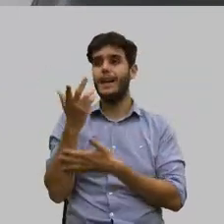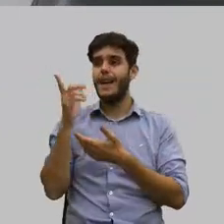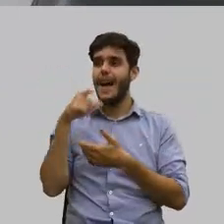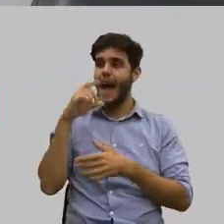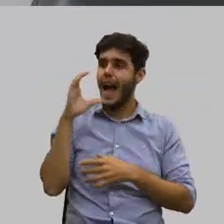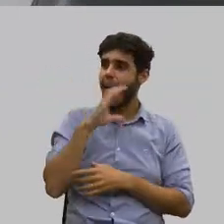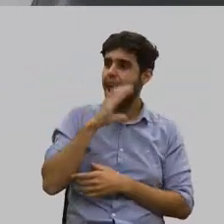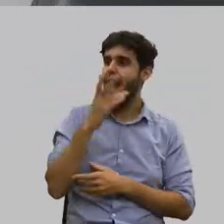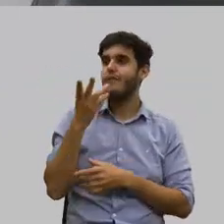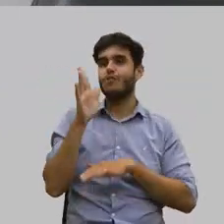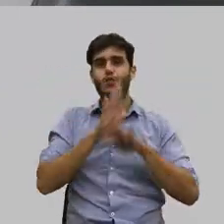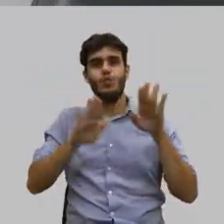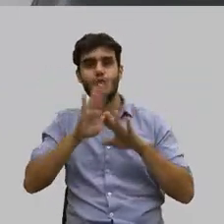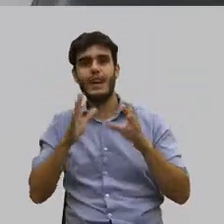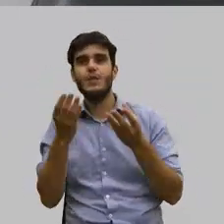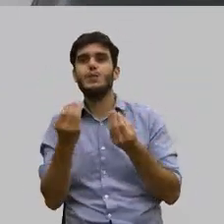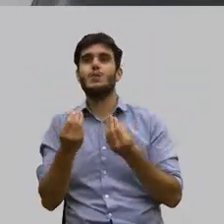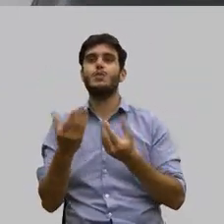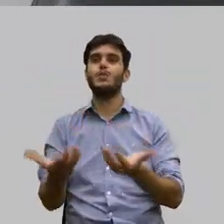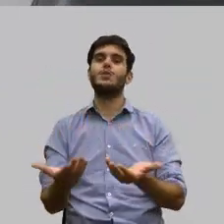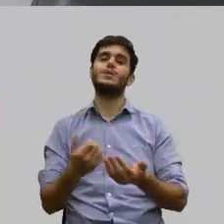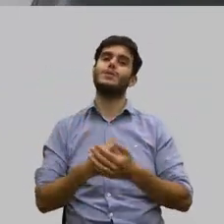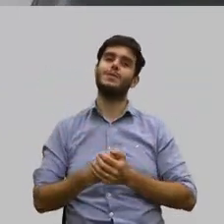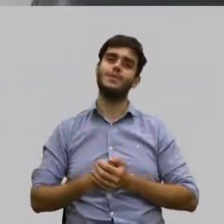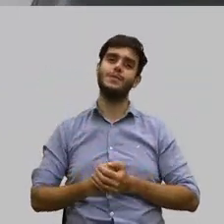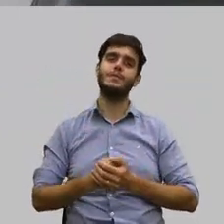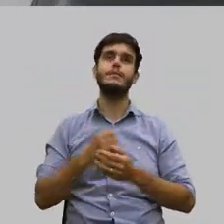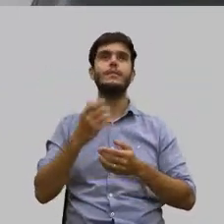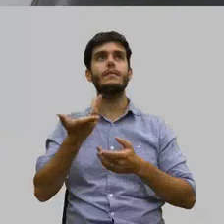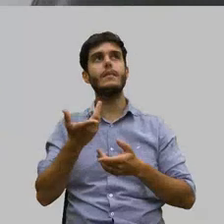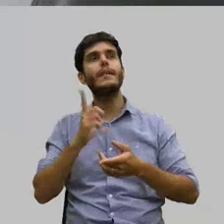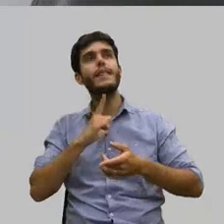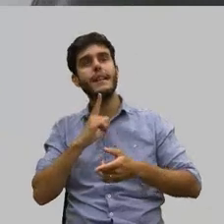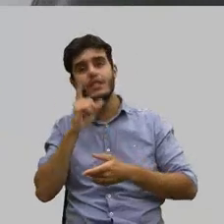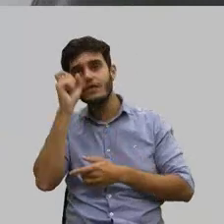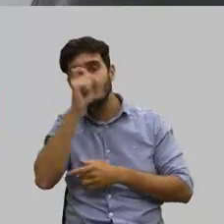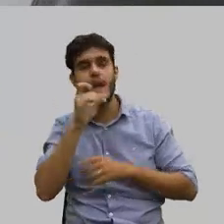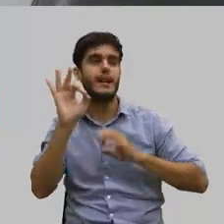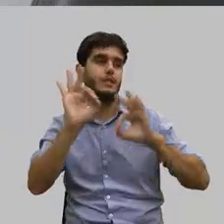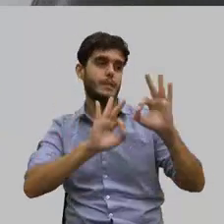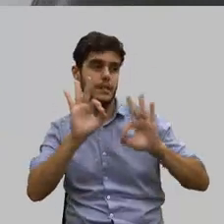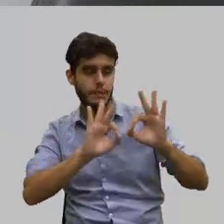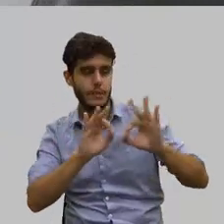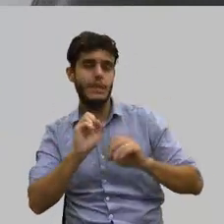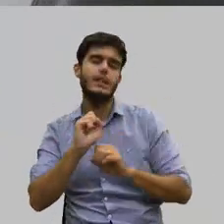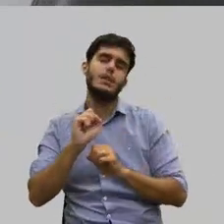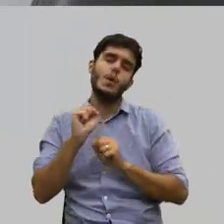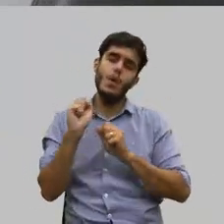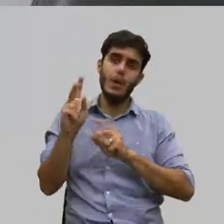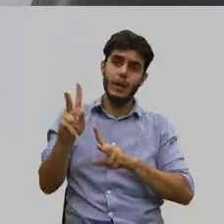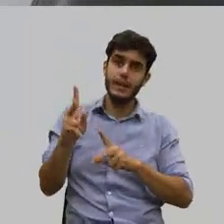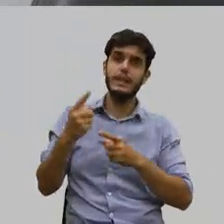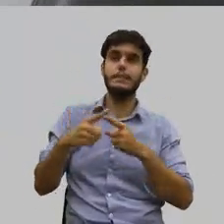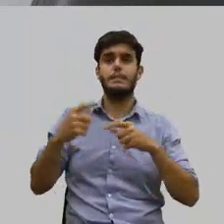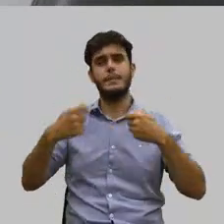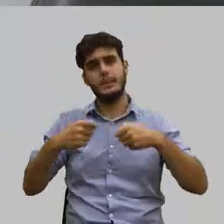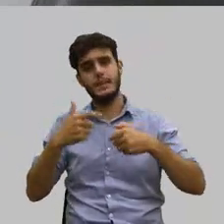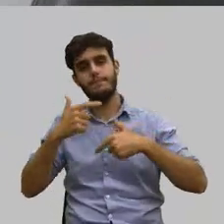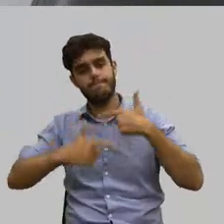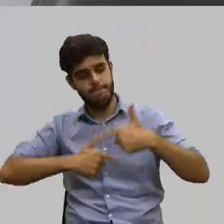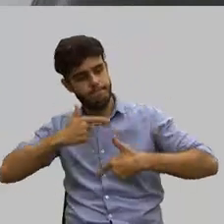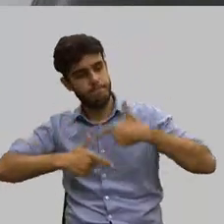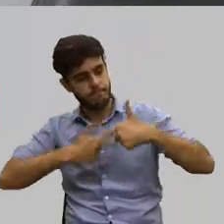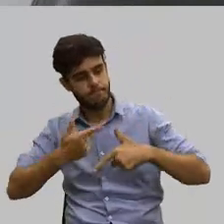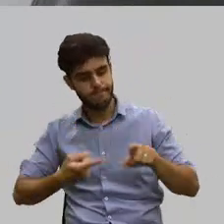uma presteza apesar das dificuldades de logística que a gente precisa trabalhar juntos eu